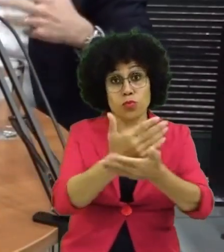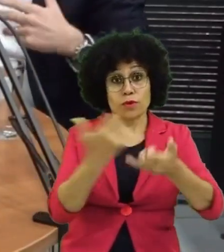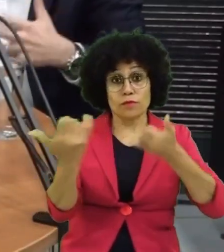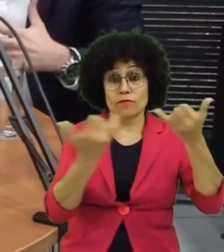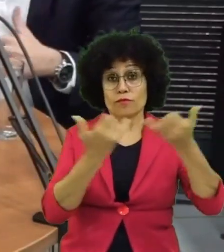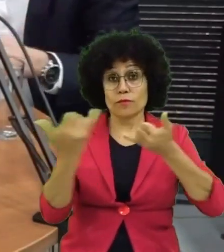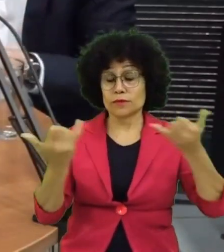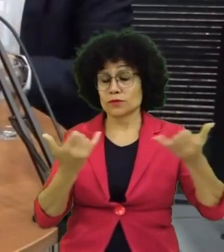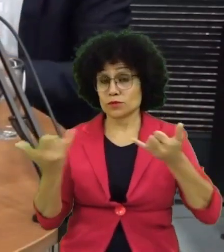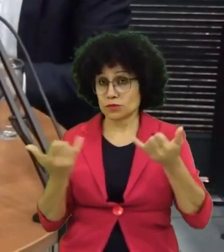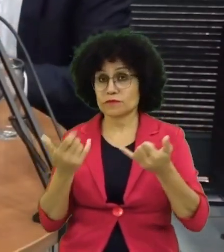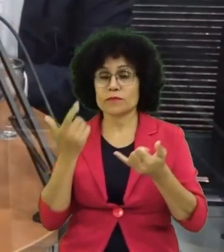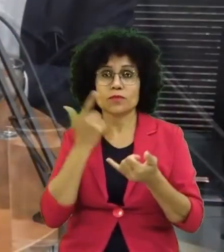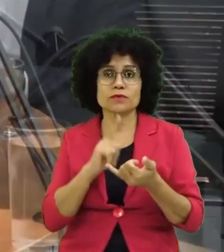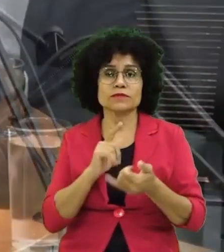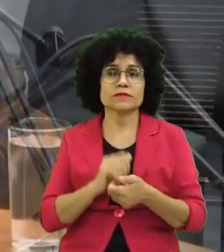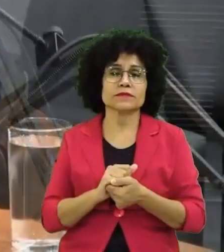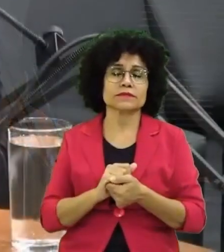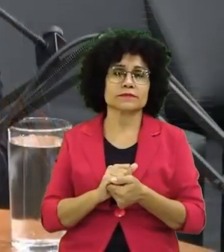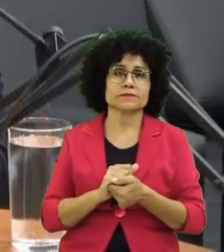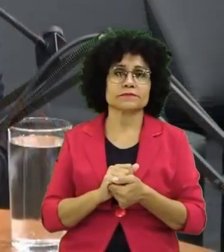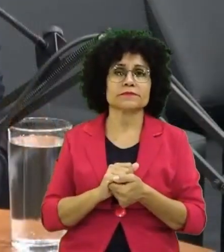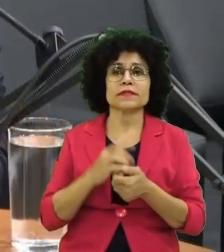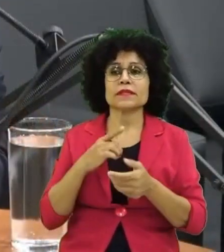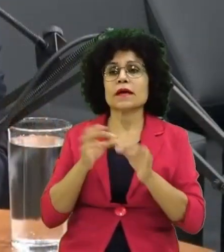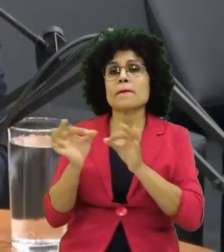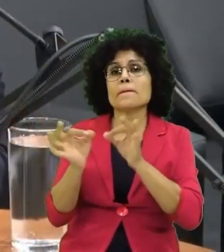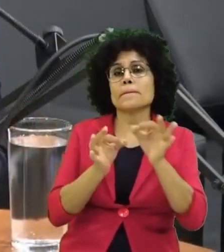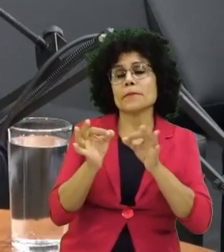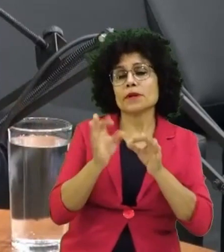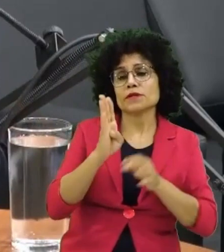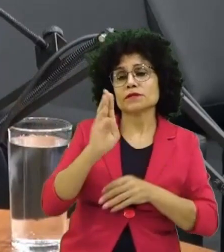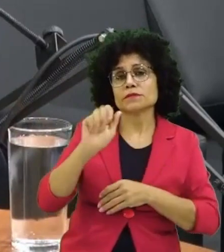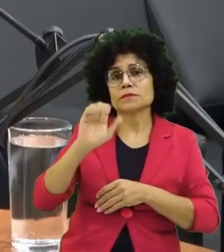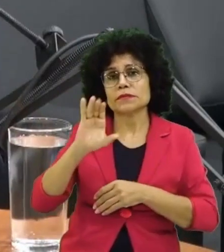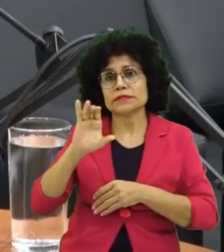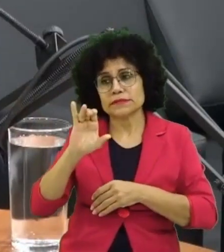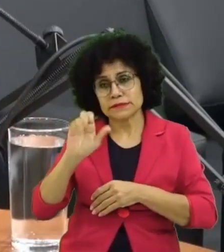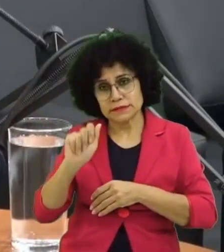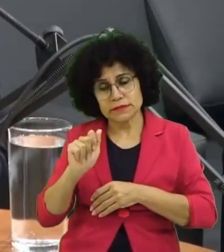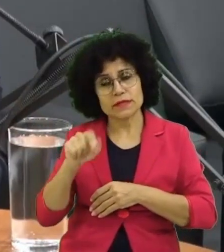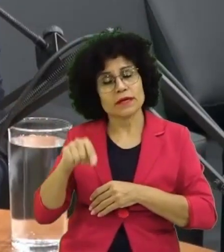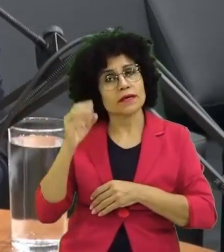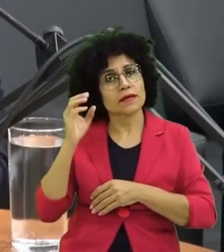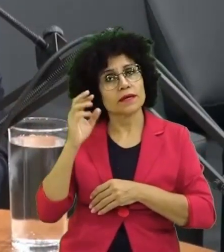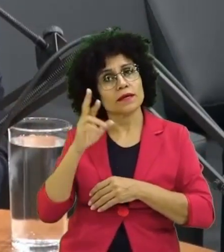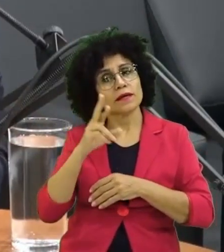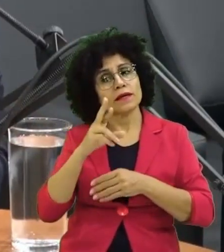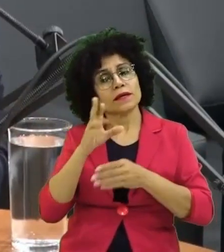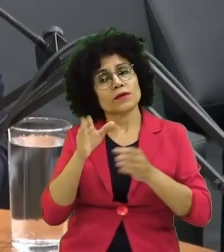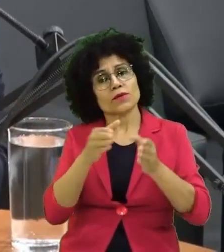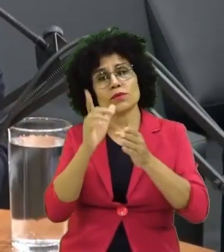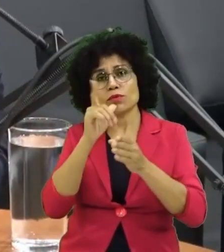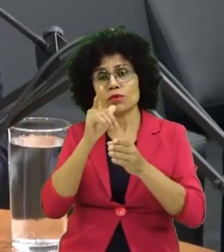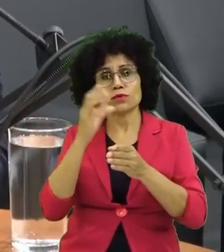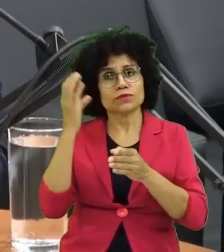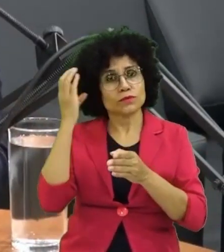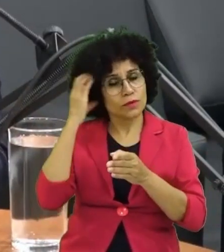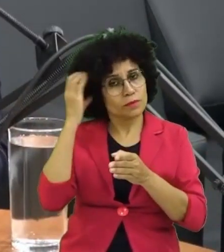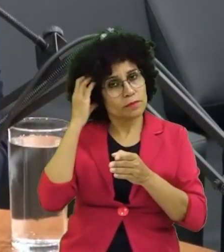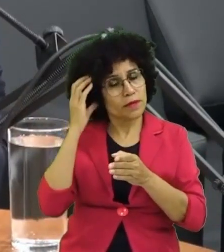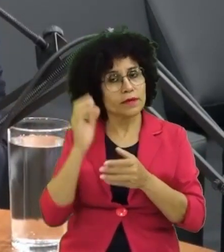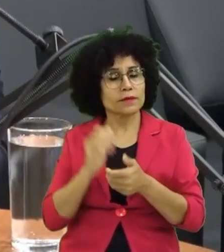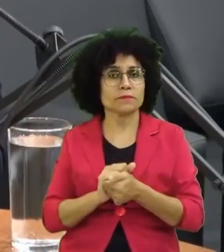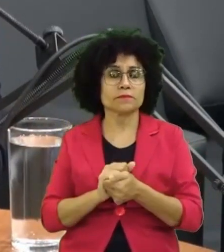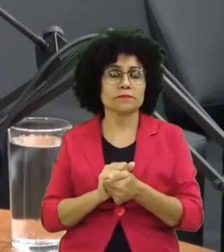estão soltas. Por exemplo, nós estamos fazendo plano de bacias aqui no Rio Cuiabá. Essas informações do plano de bacia vão ser acopladas,